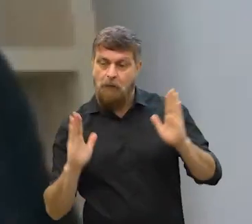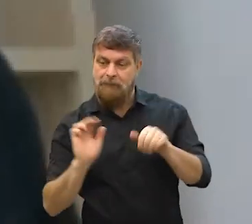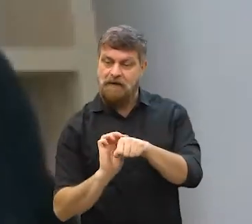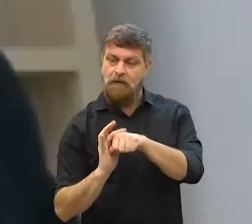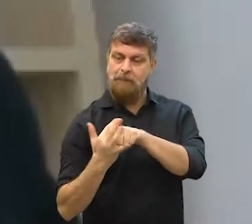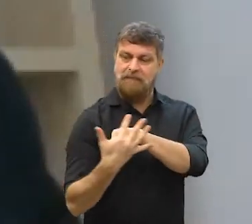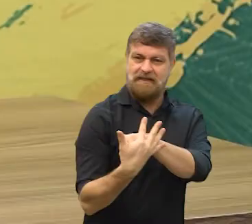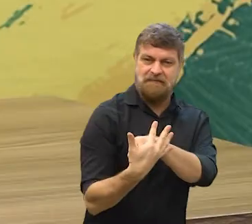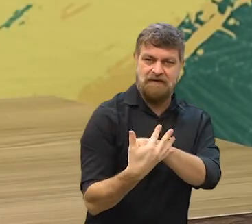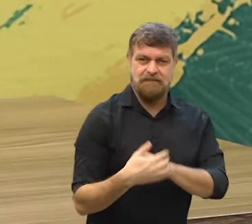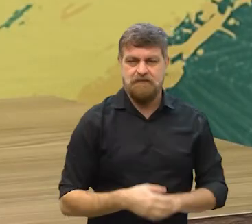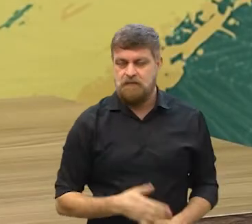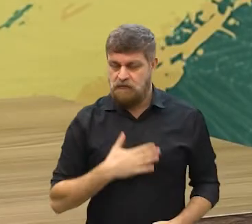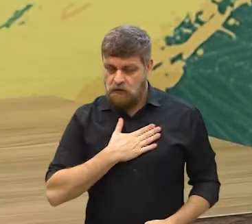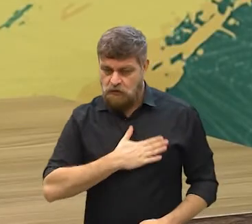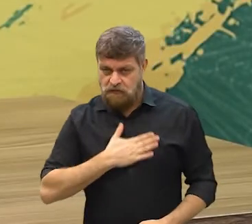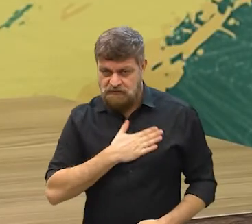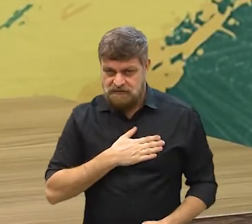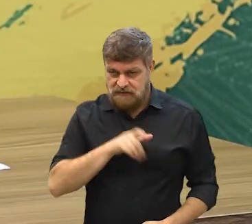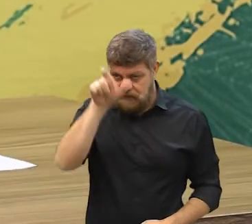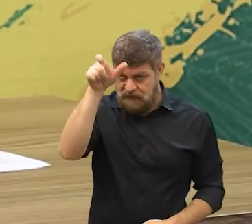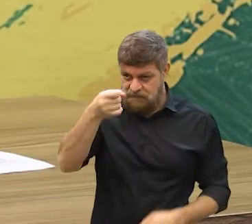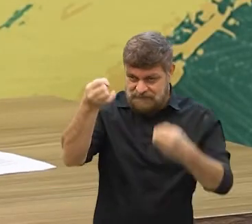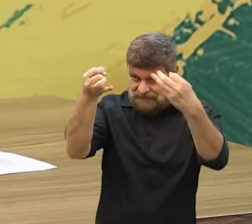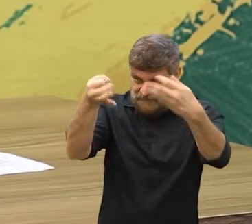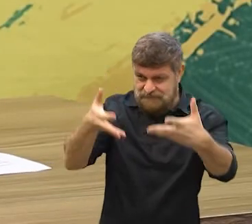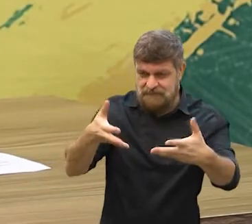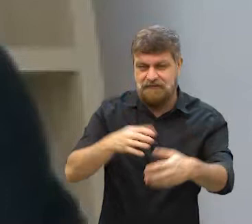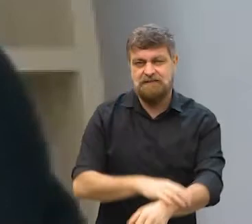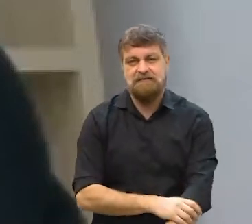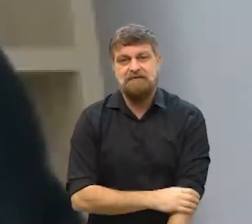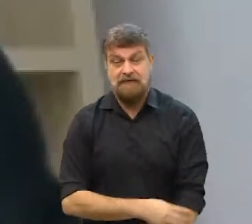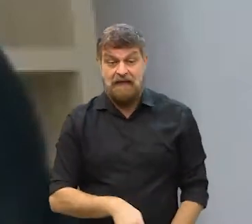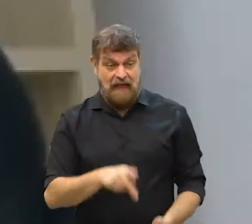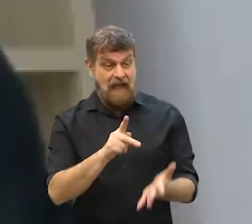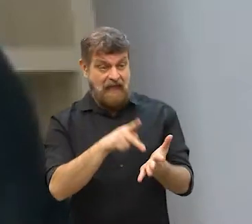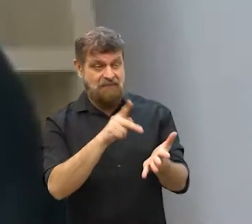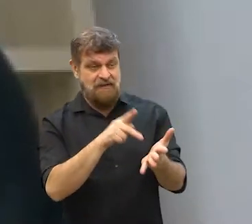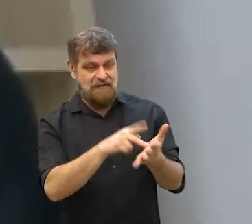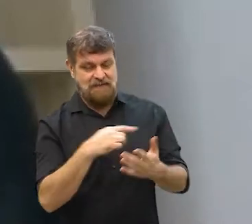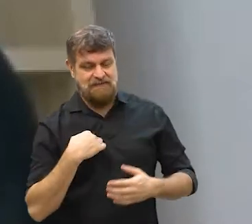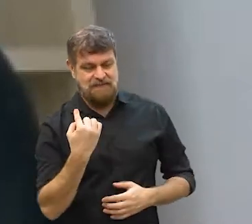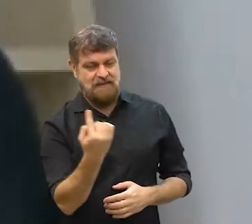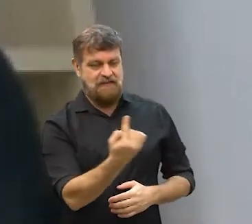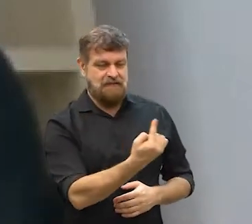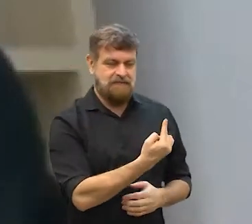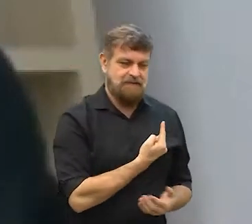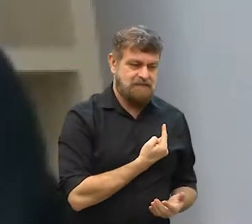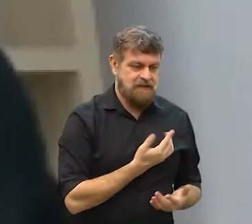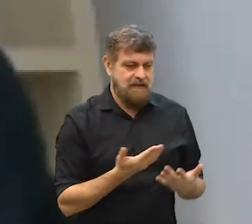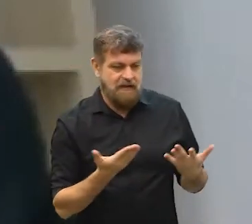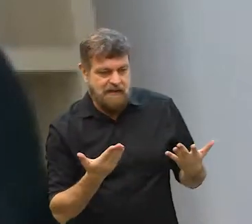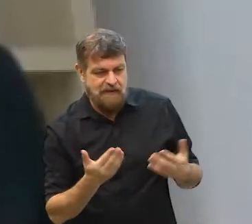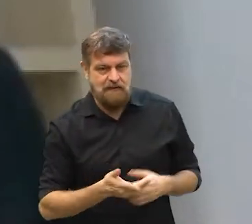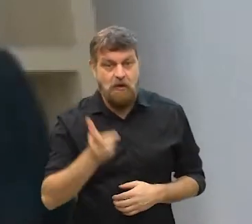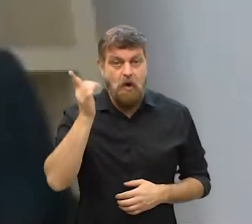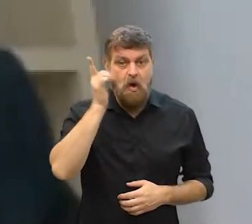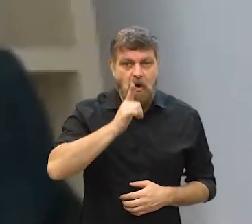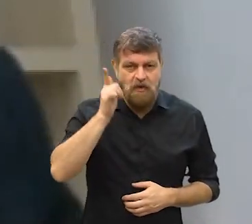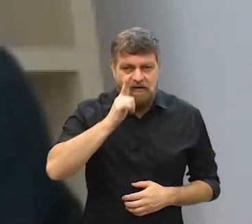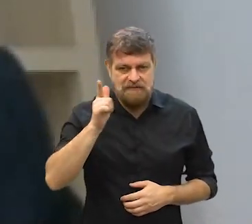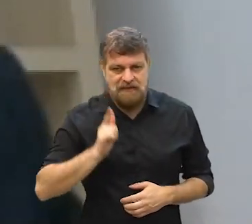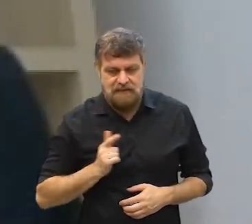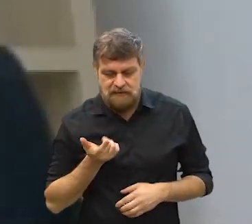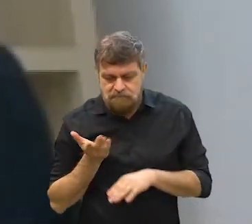pandemia. Gostaria que você falasse um pouco sobre isso. É verdade, a gente consegue dar